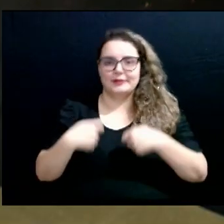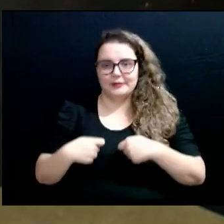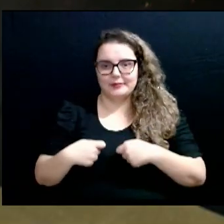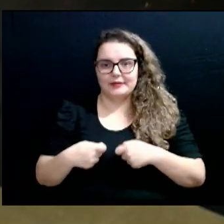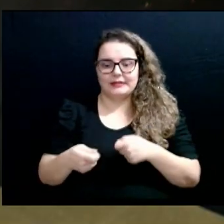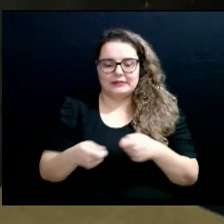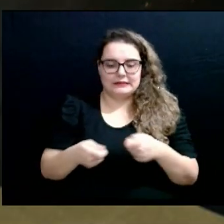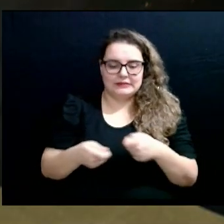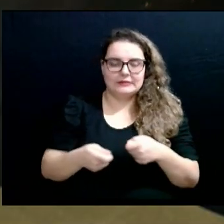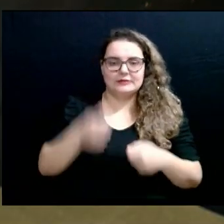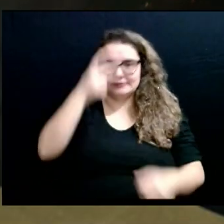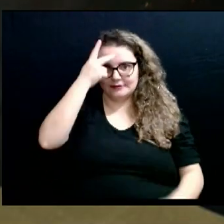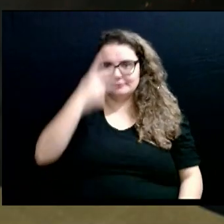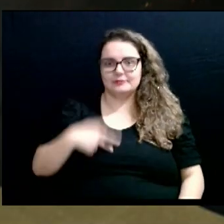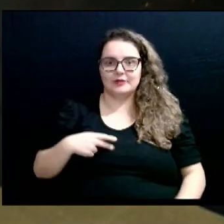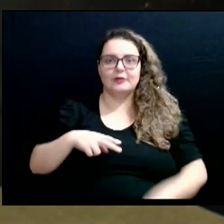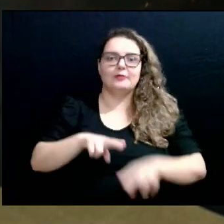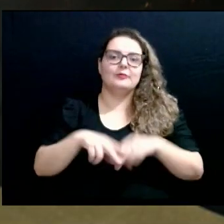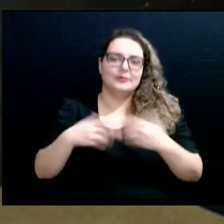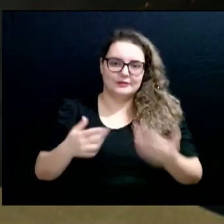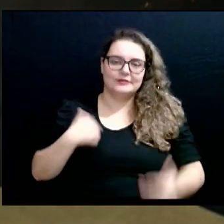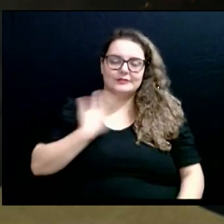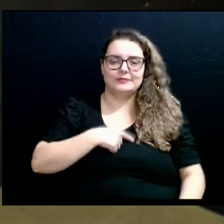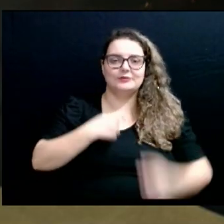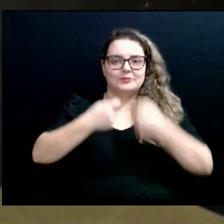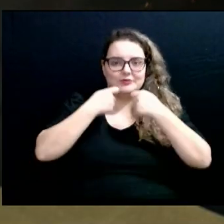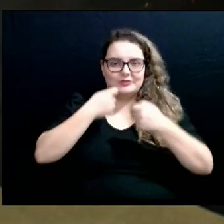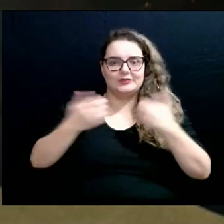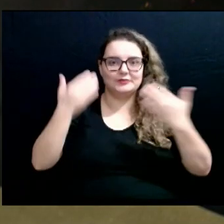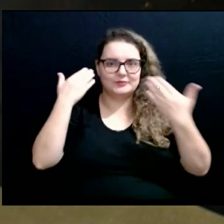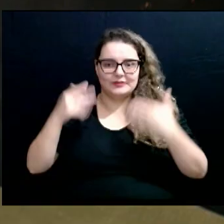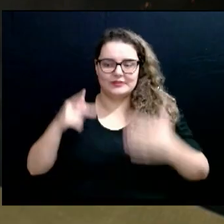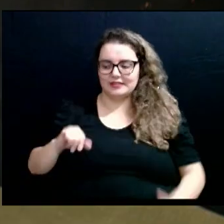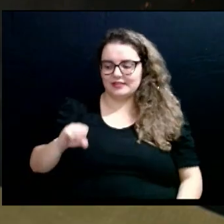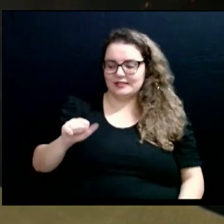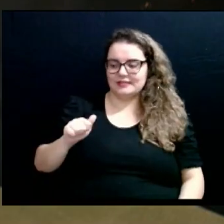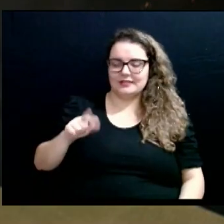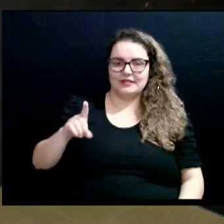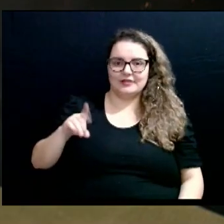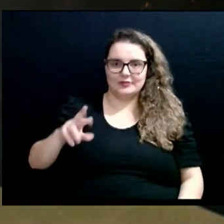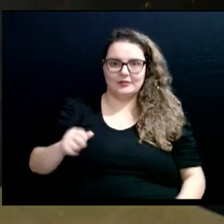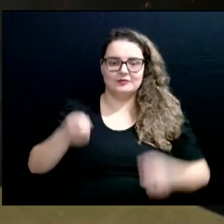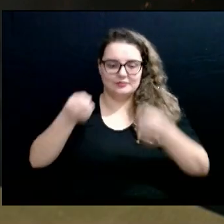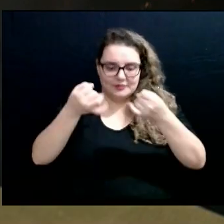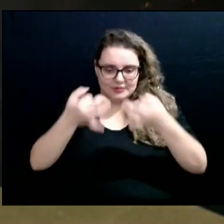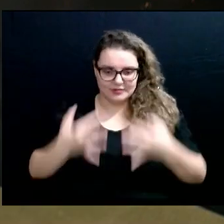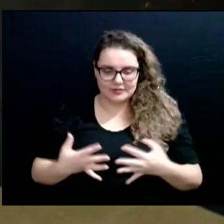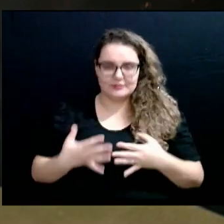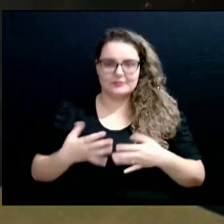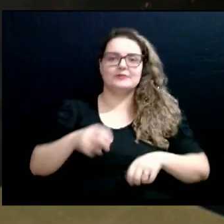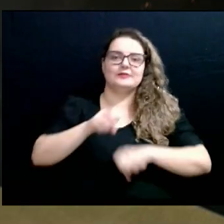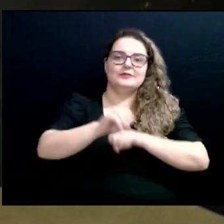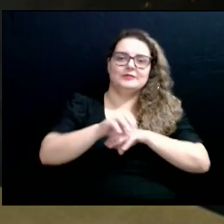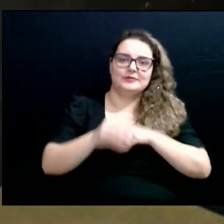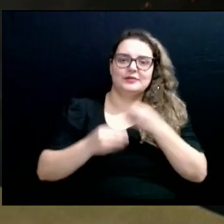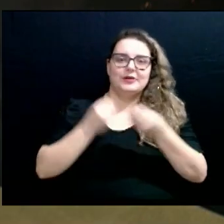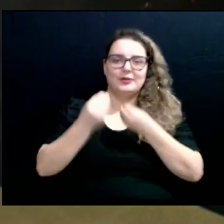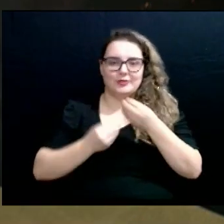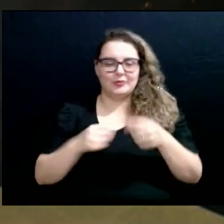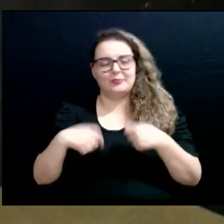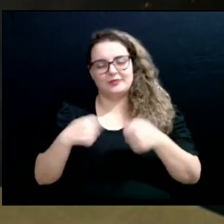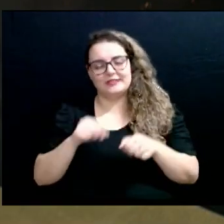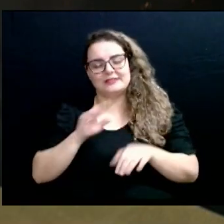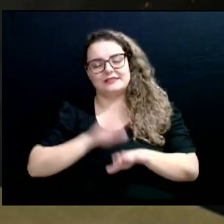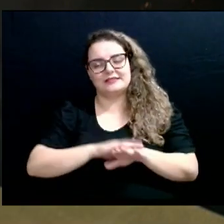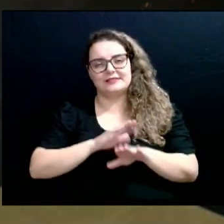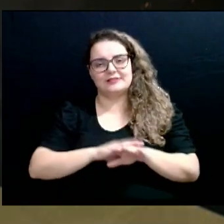para isso que a gente tem aqui a nossa entrevistada, a psicóloga Isadora, que está nos explicando e nos ensinando como a gente deve agir diante